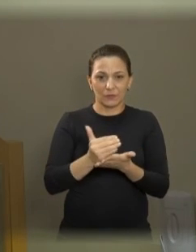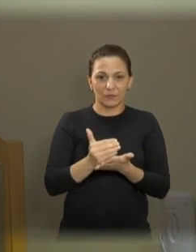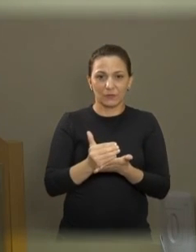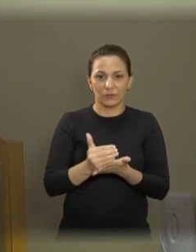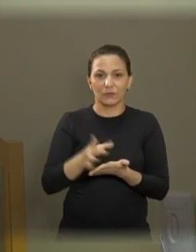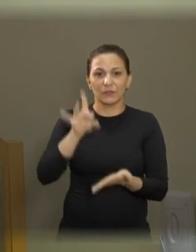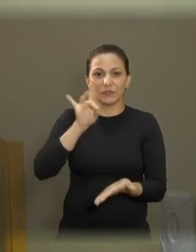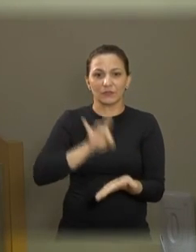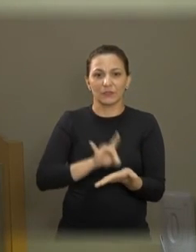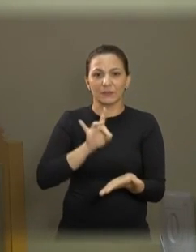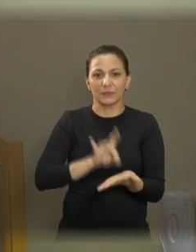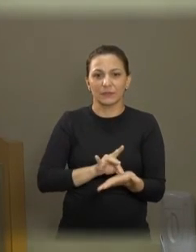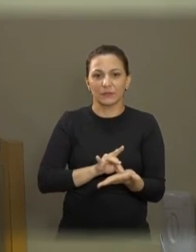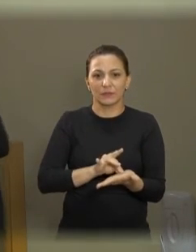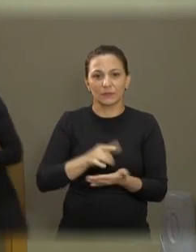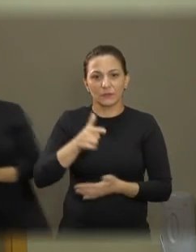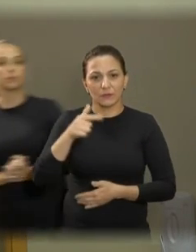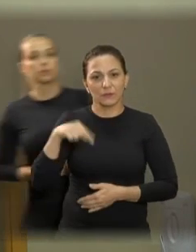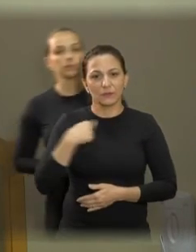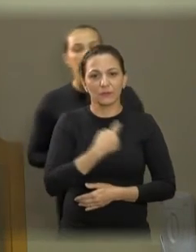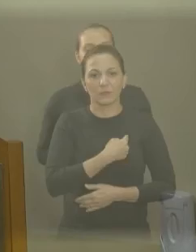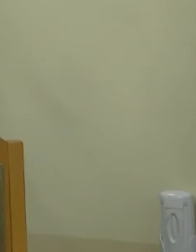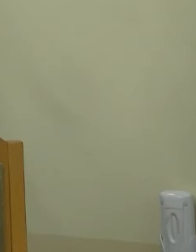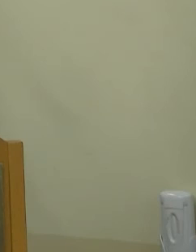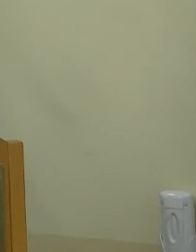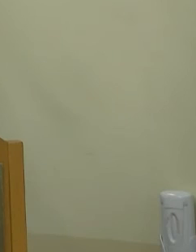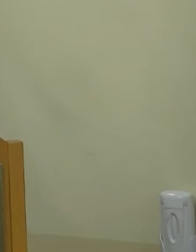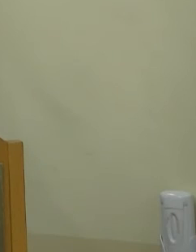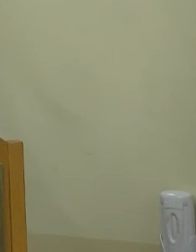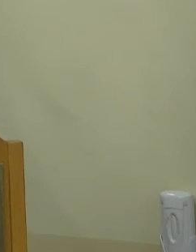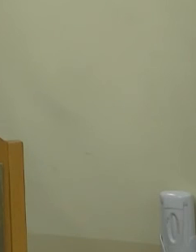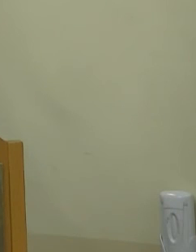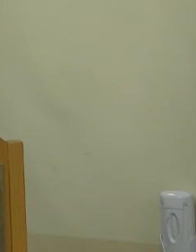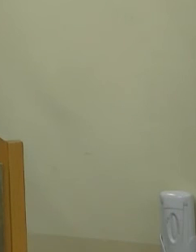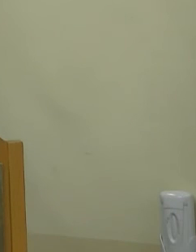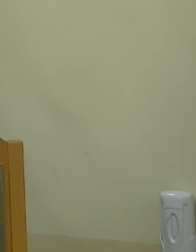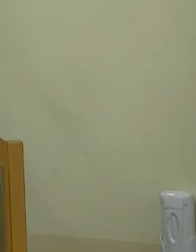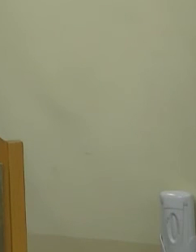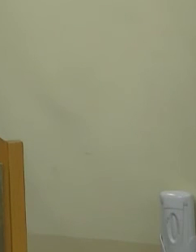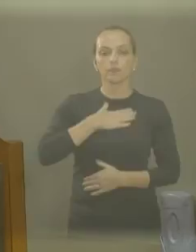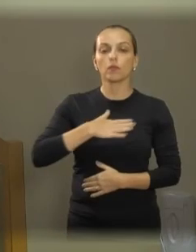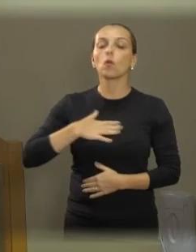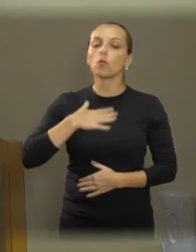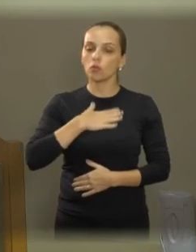é a realidade nossa. Eu gostaria, nesse momento,